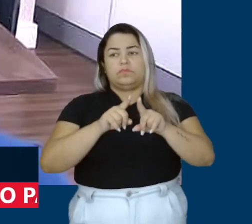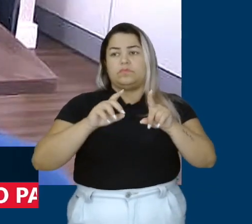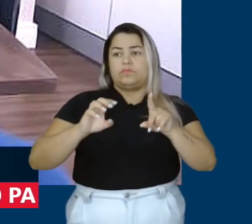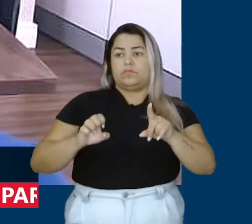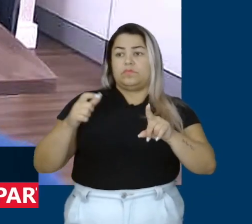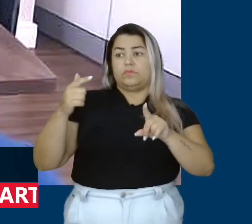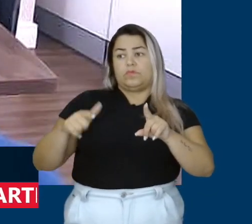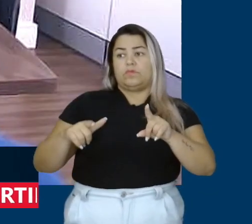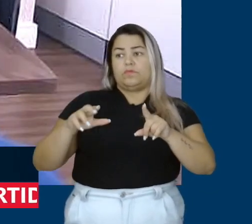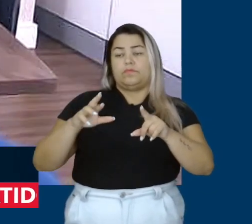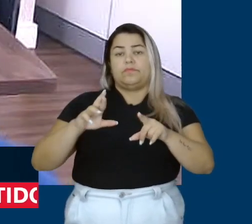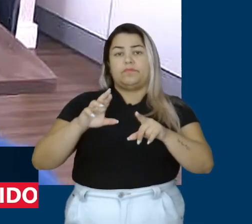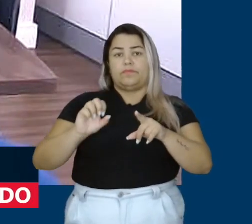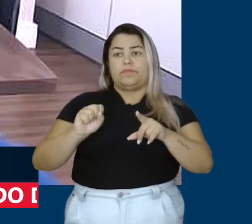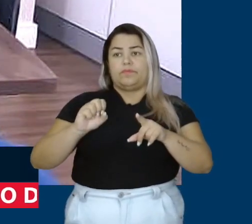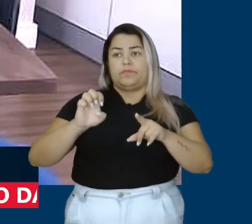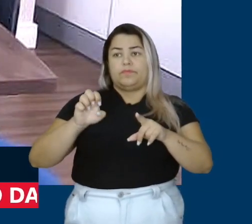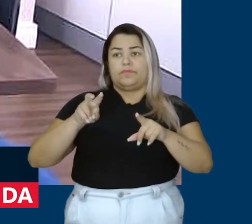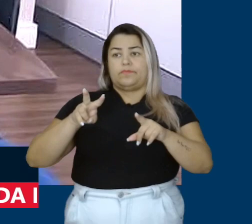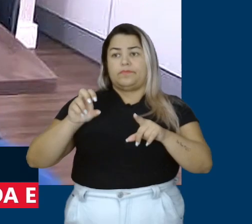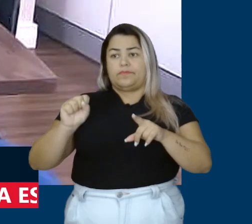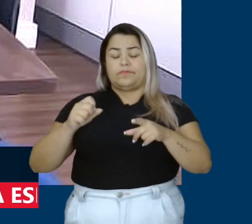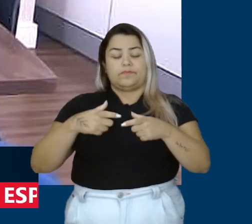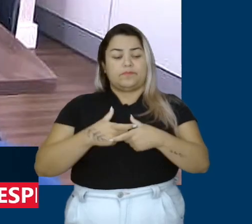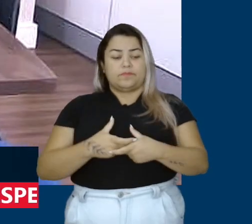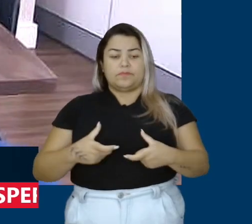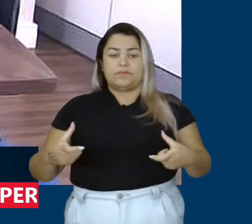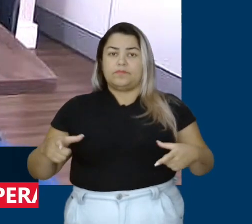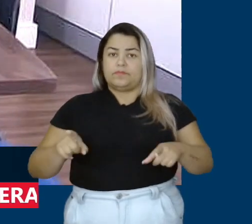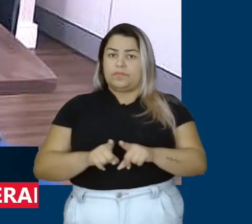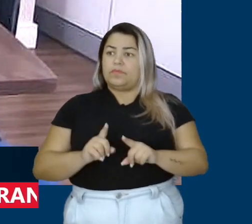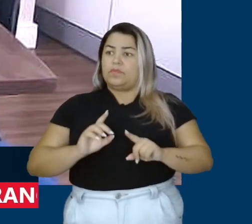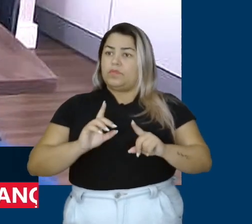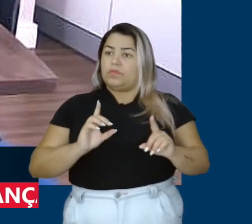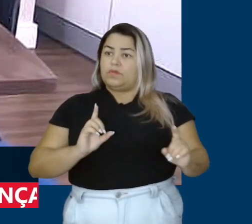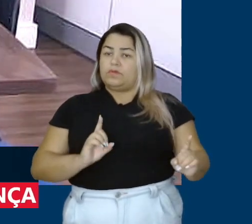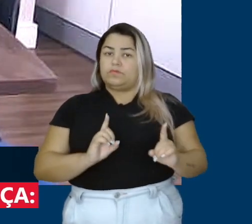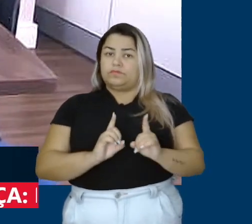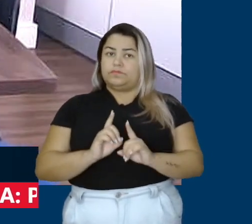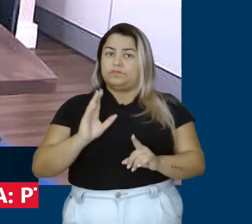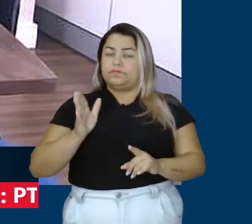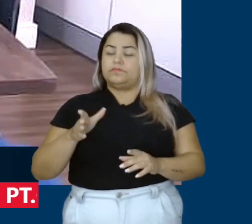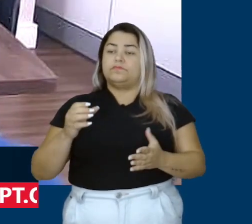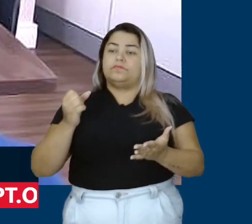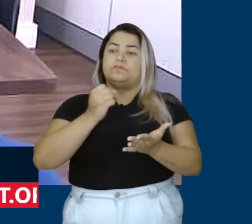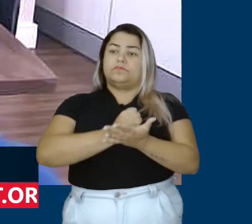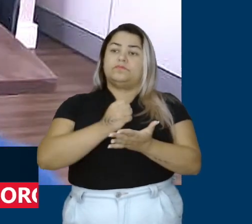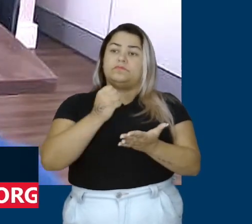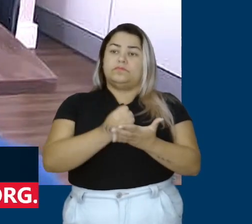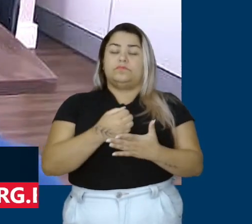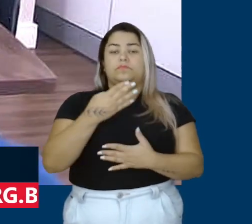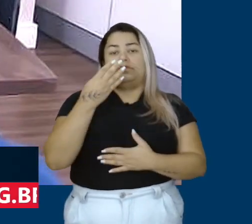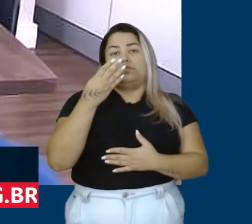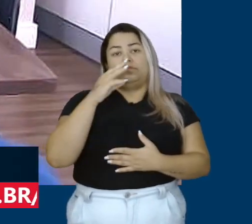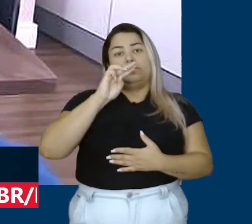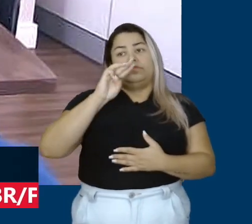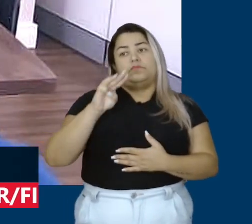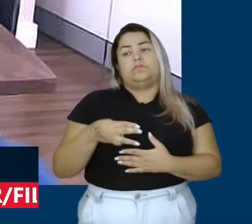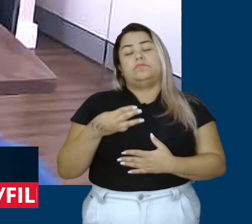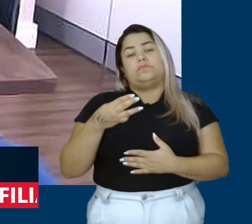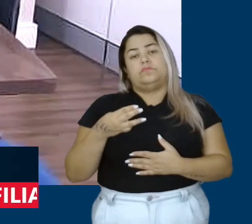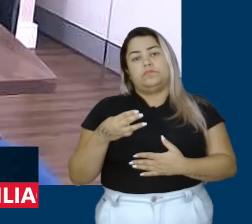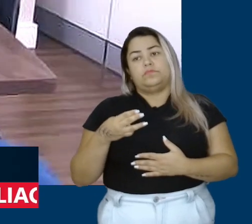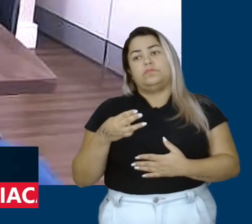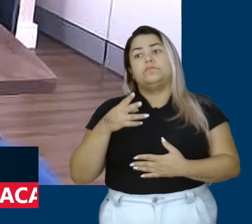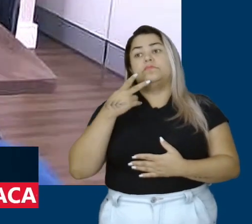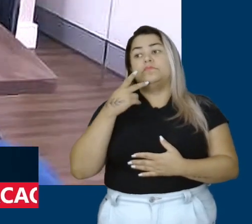extrativistas, e a gente está tentando ampliar esse atendimento. Esse ano a gente já contratou mais 4 4.000 módulos desses